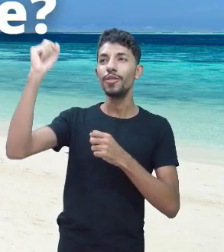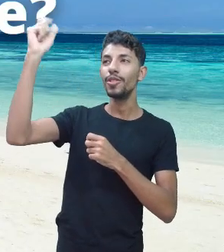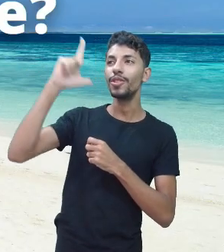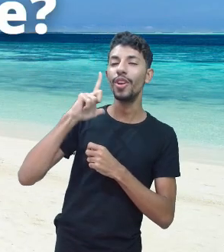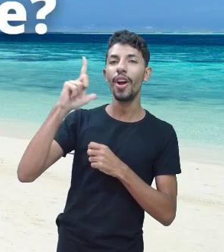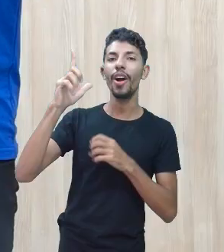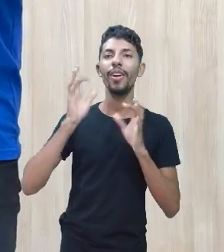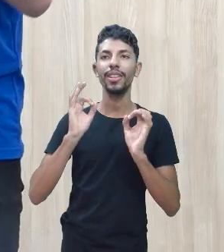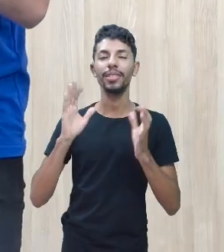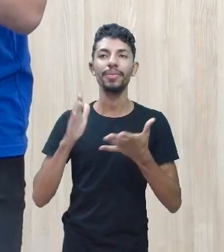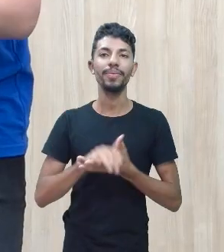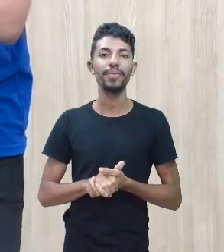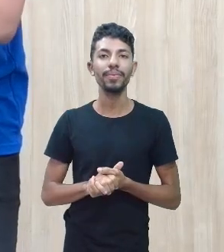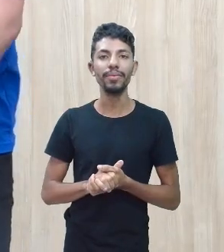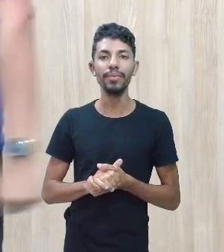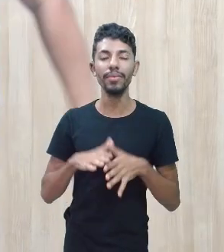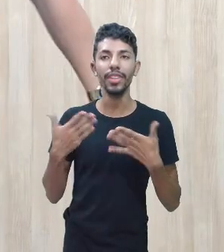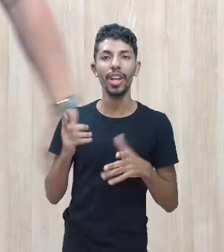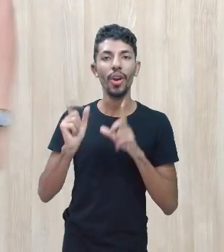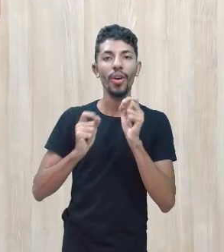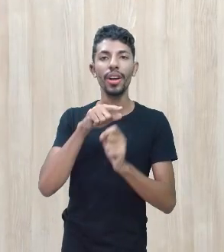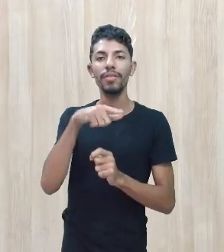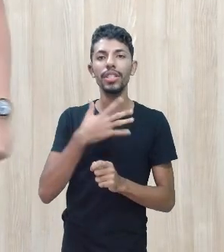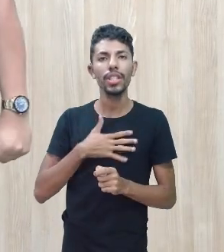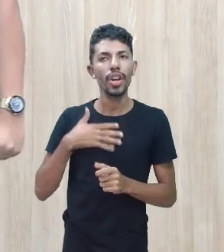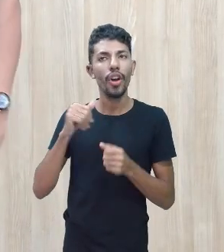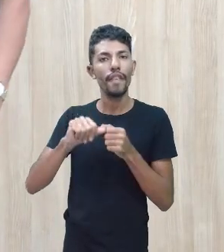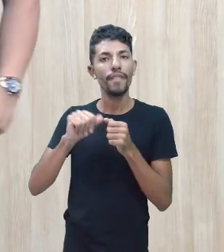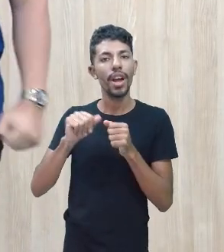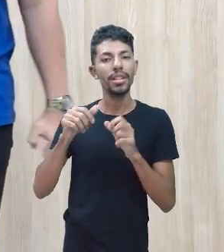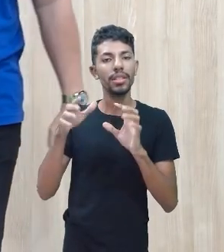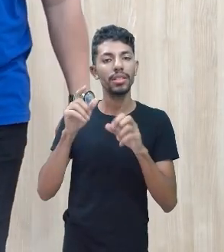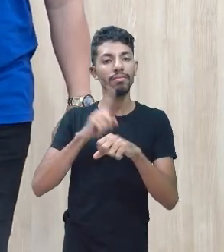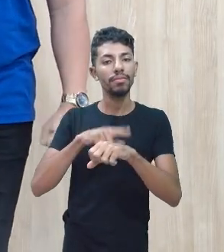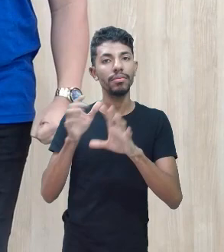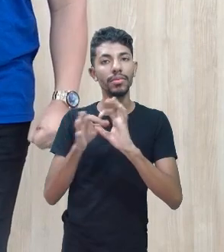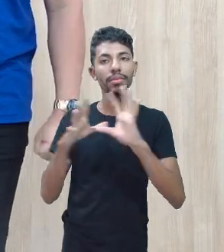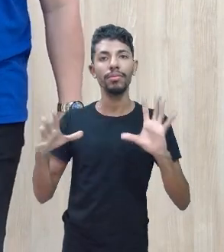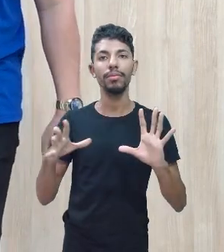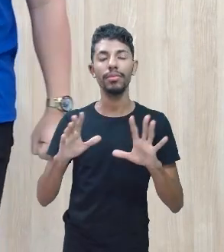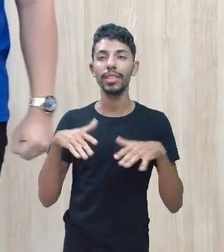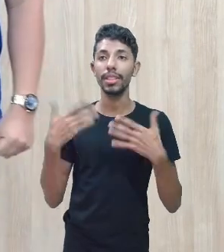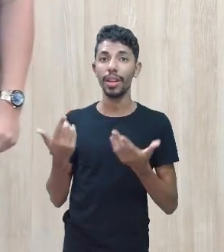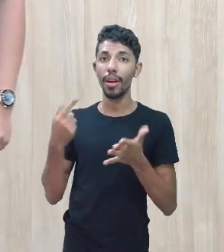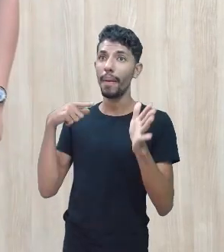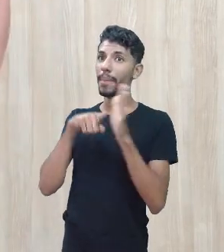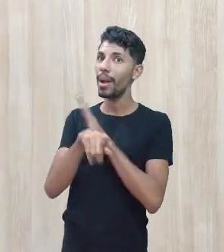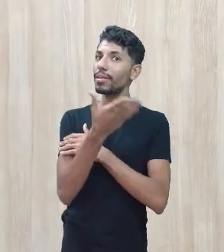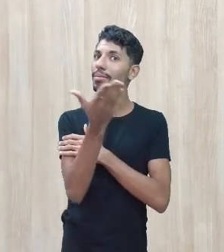no grau. O que você gosta de fazer no seu tempo livre? Essa é a minha pergunta para você